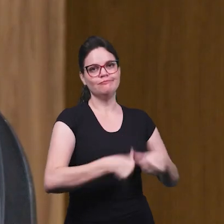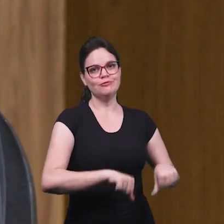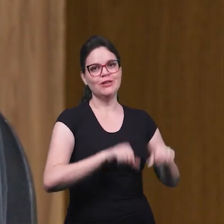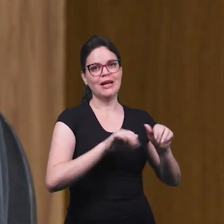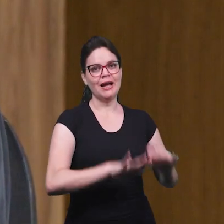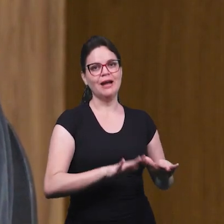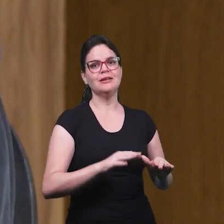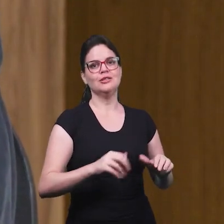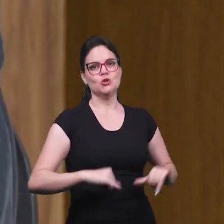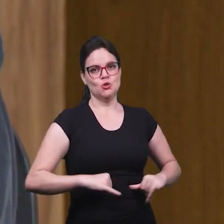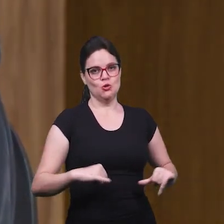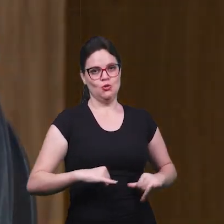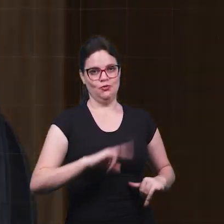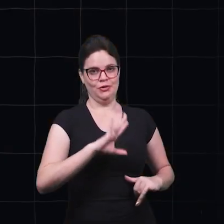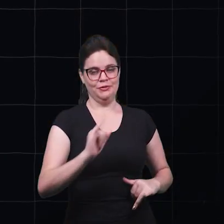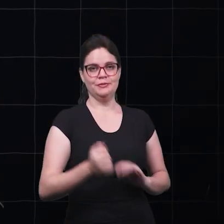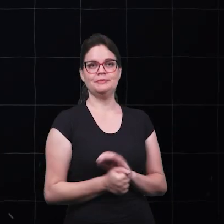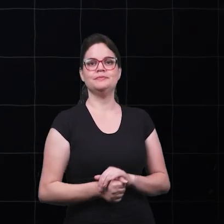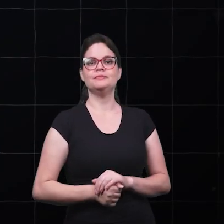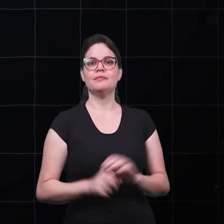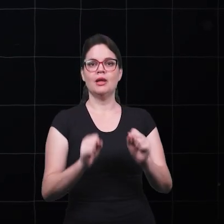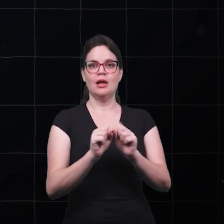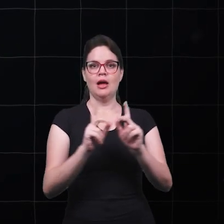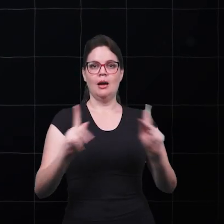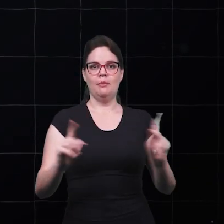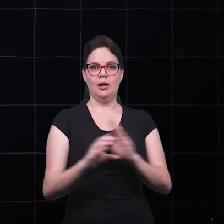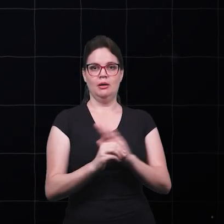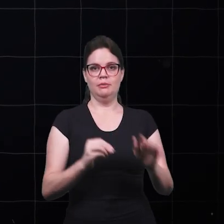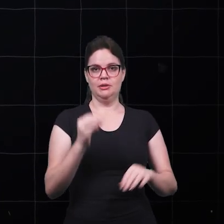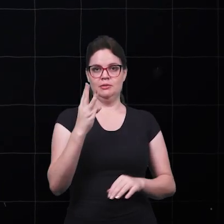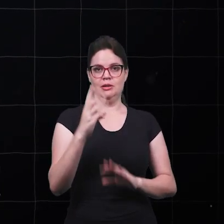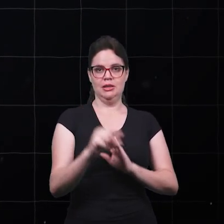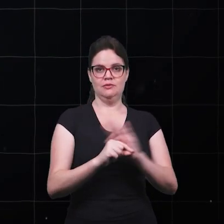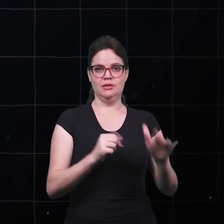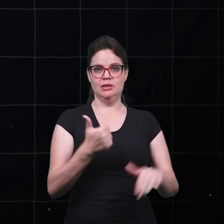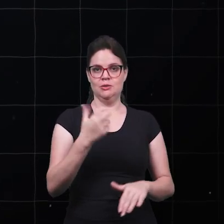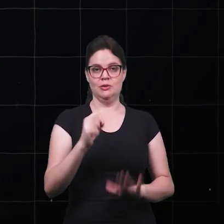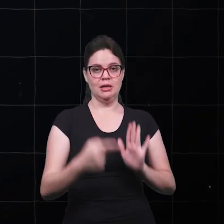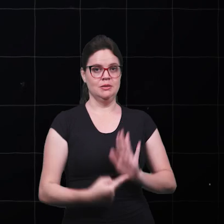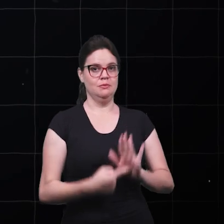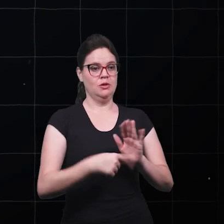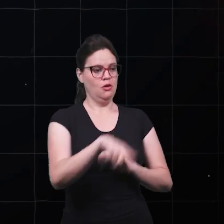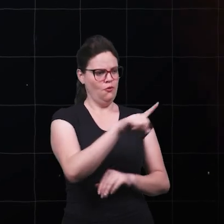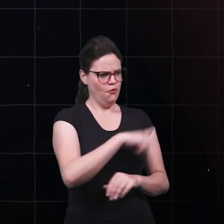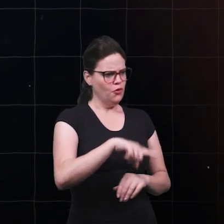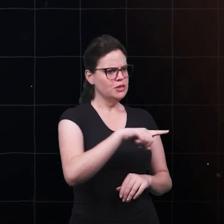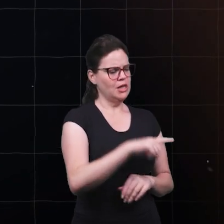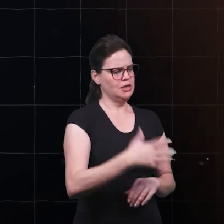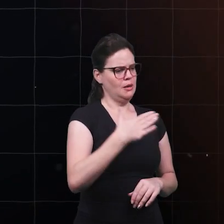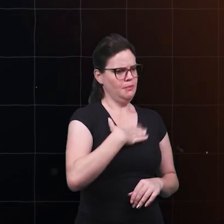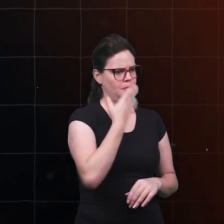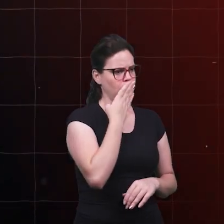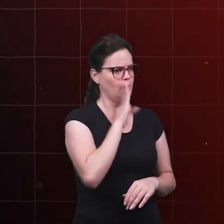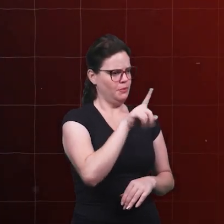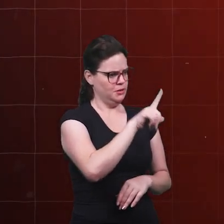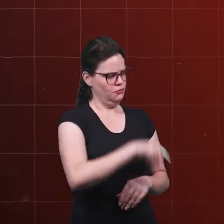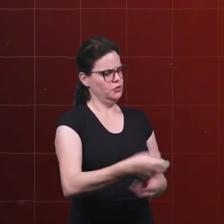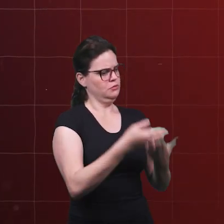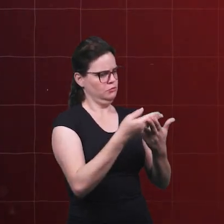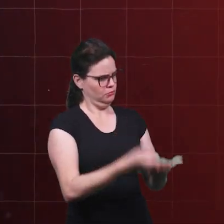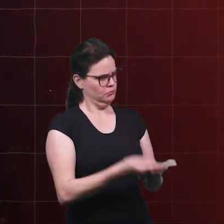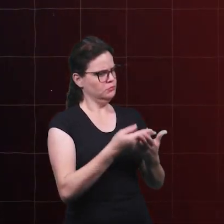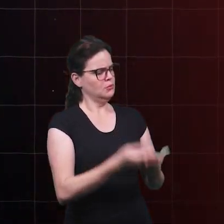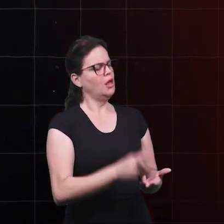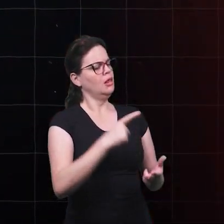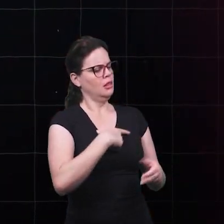3:10, diz assim: Como guardaste a palavra da minha paciência, também eu te guardarei da hora